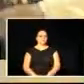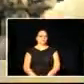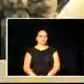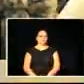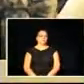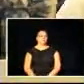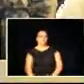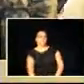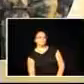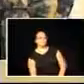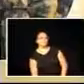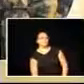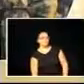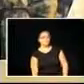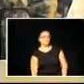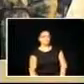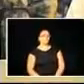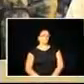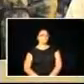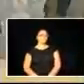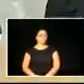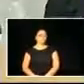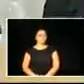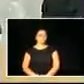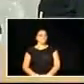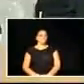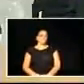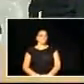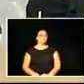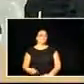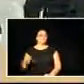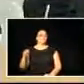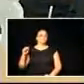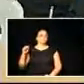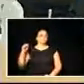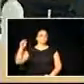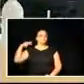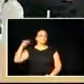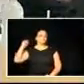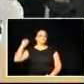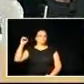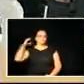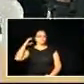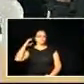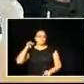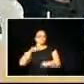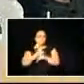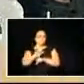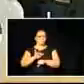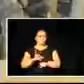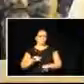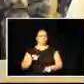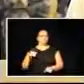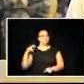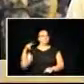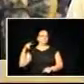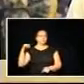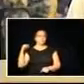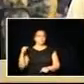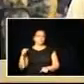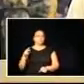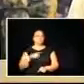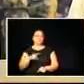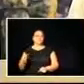Ok, já está aí. Votação nominal. Vereador Alexandre Vilela. Ausente. Vereador Carlos Peixoto. Não vota. Vereador